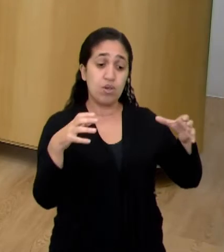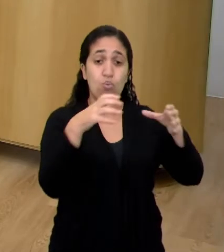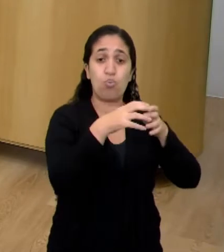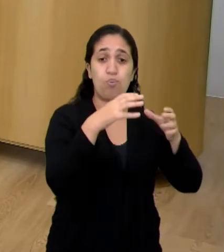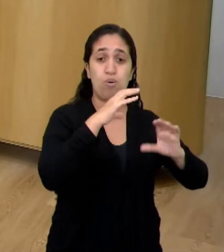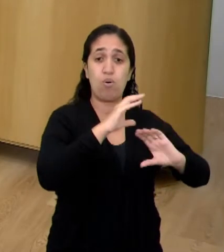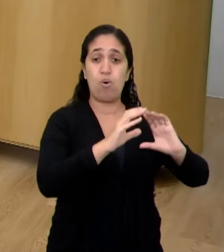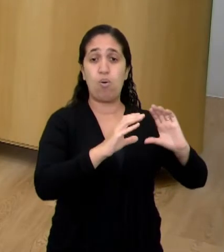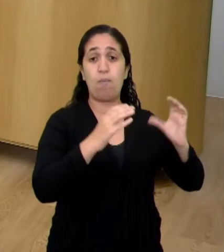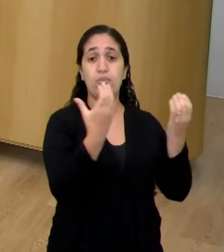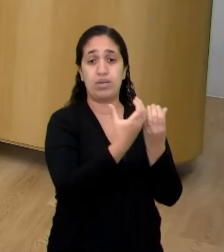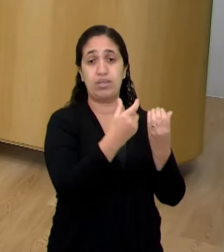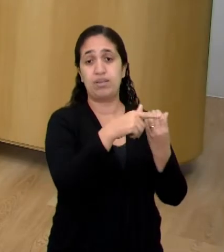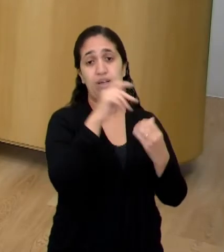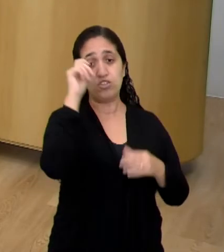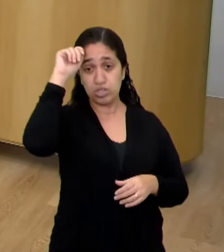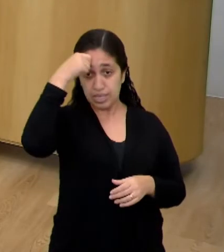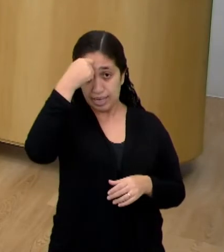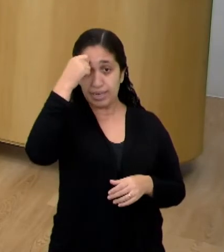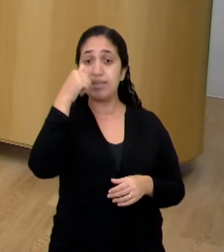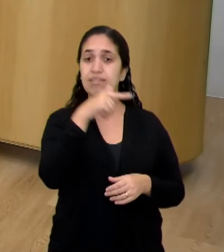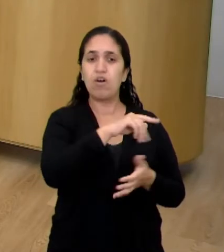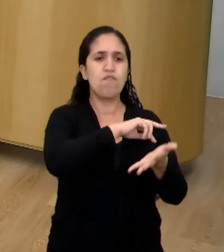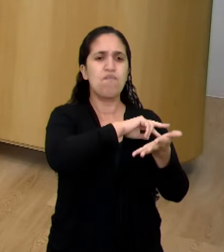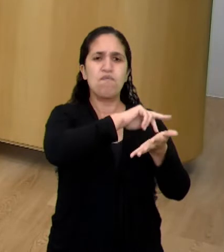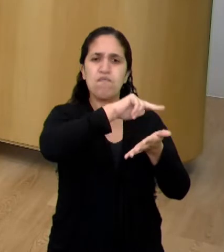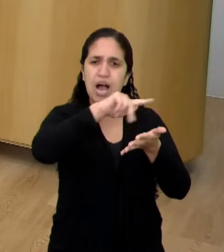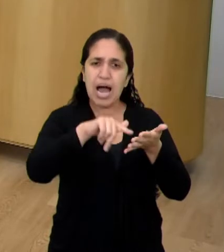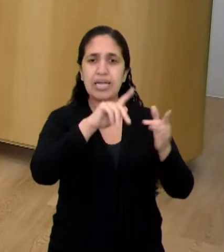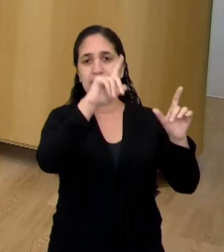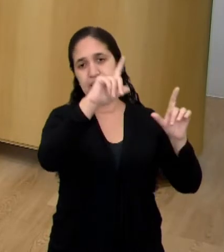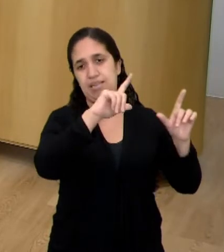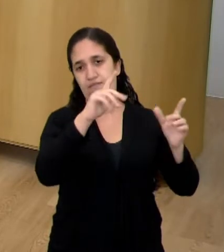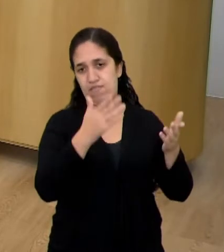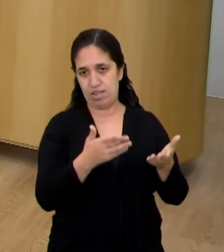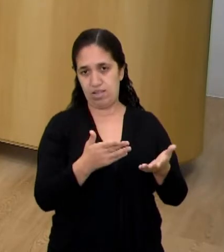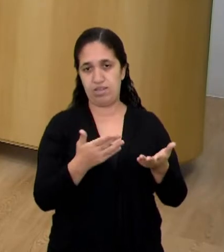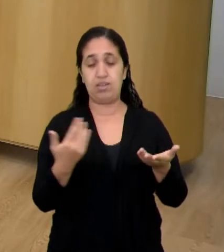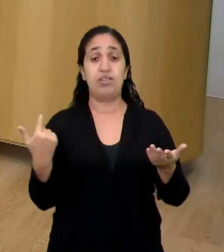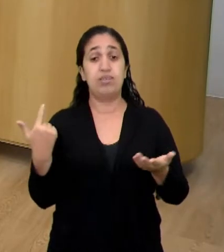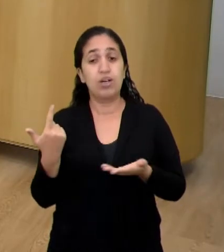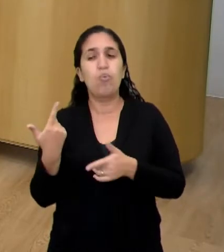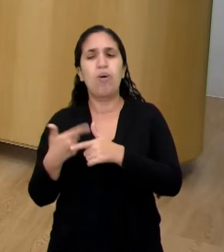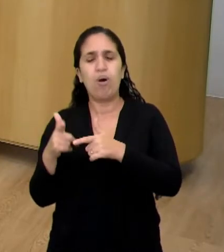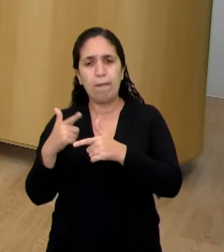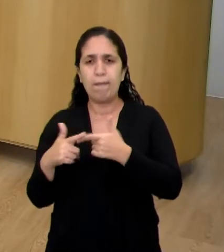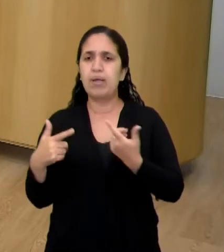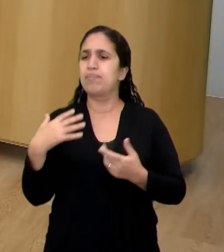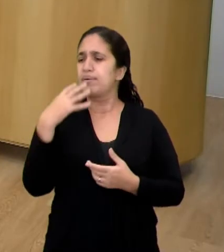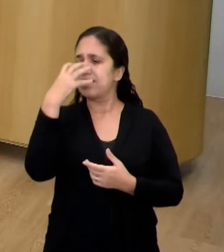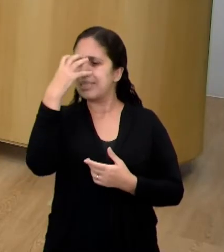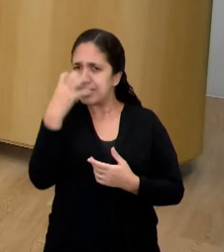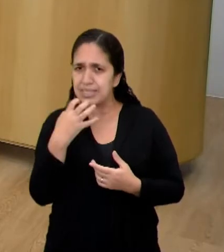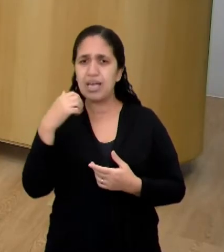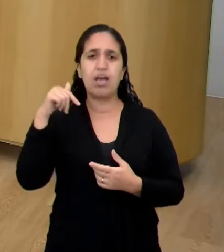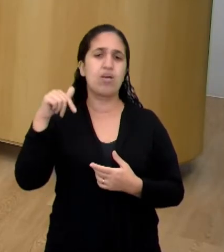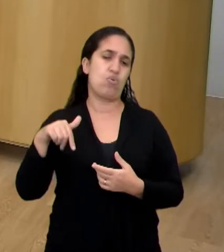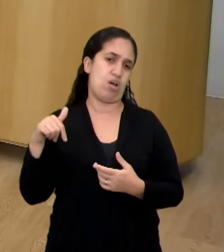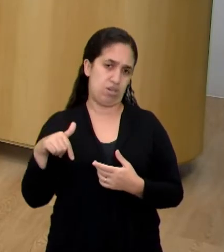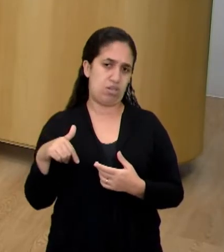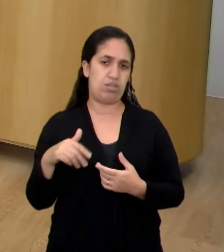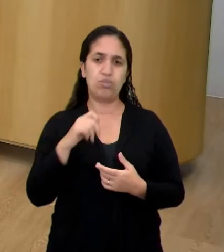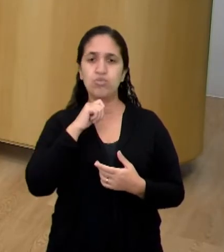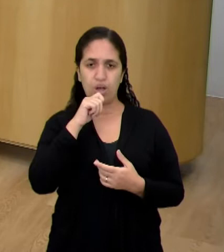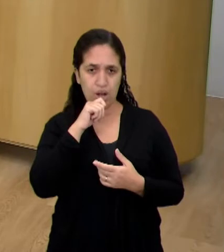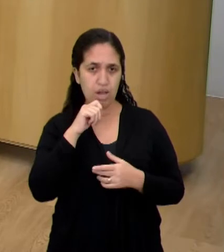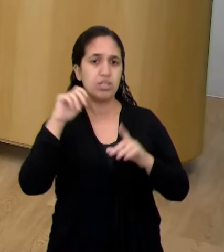muitas TVs que são próprias para a comunidade negra. Então olha como que a gente tem problema sério de representatividade ainda no jornalismo e na TV. Porque a